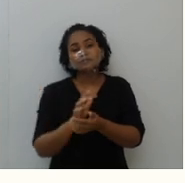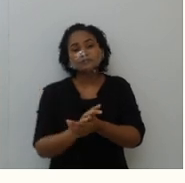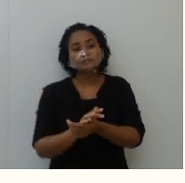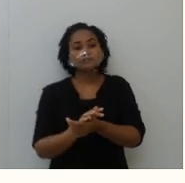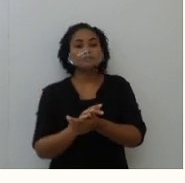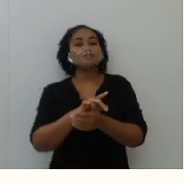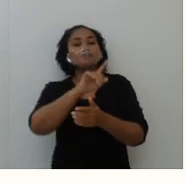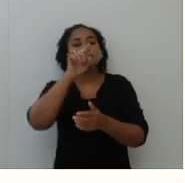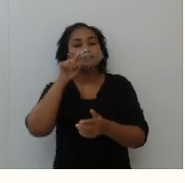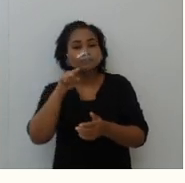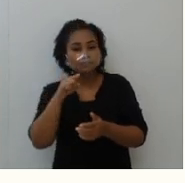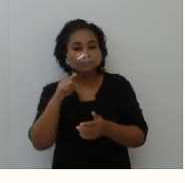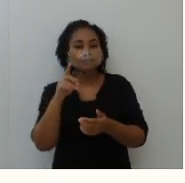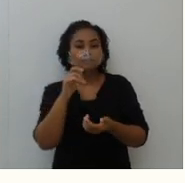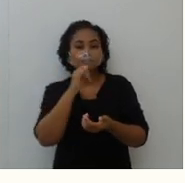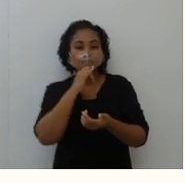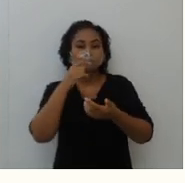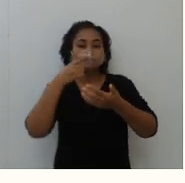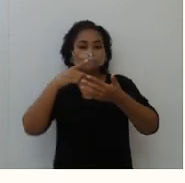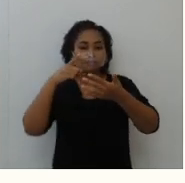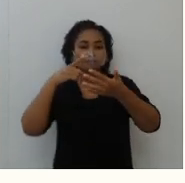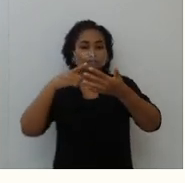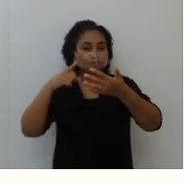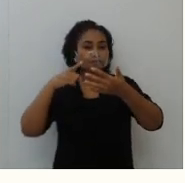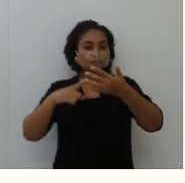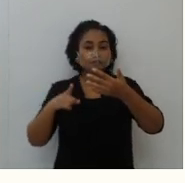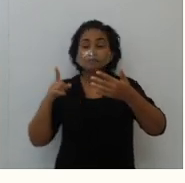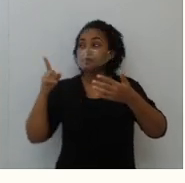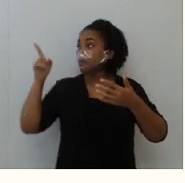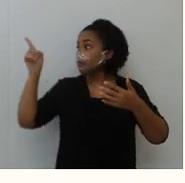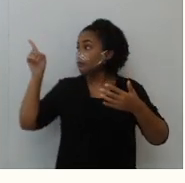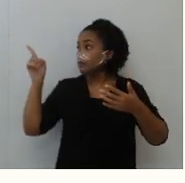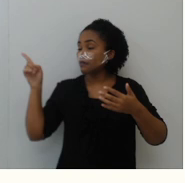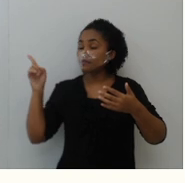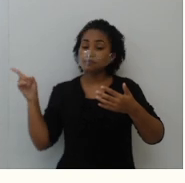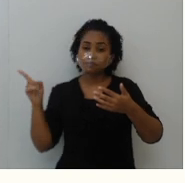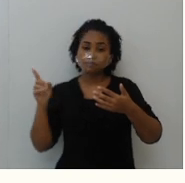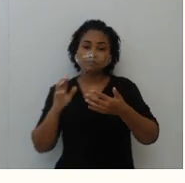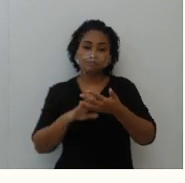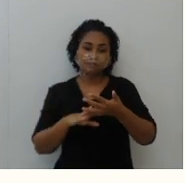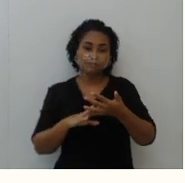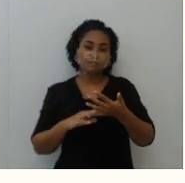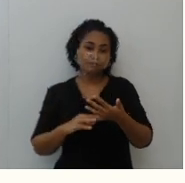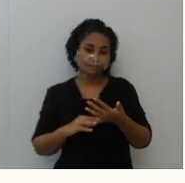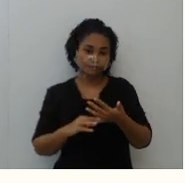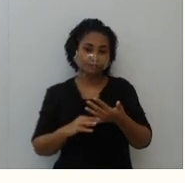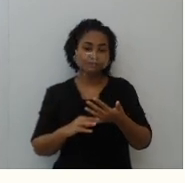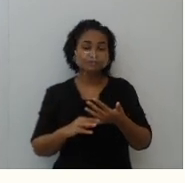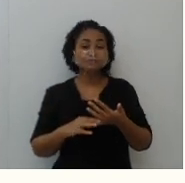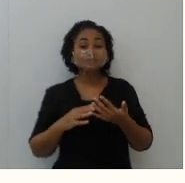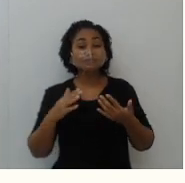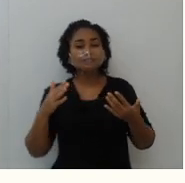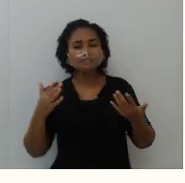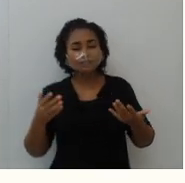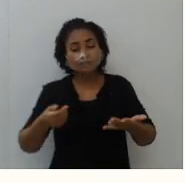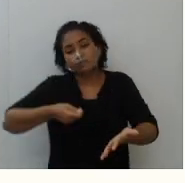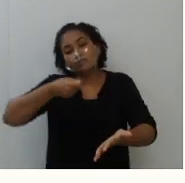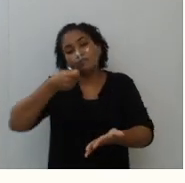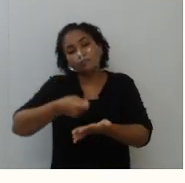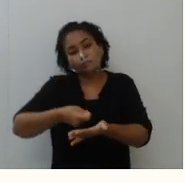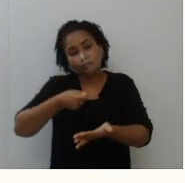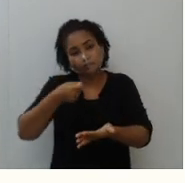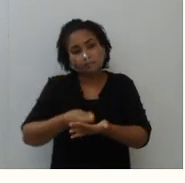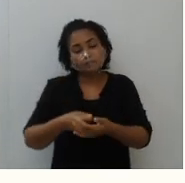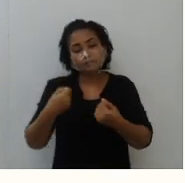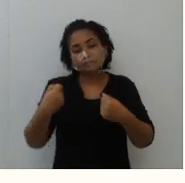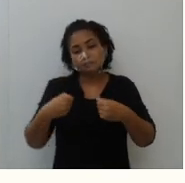he work? Does she work? Does it work? Do we work? Do you work? Do they work? Então, obrigatoriamente você